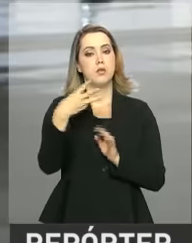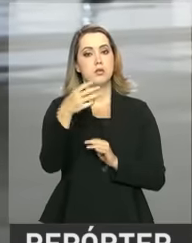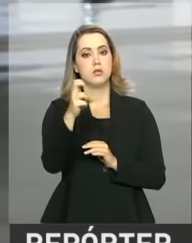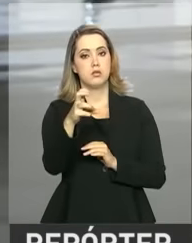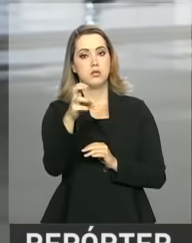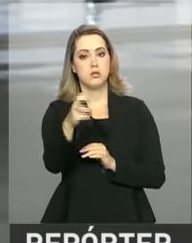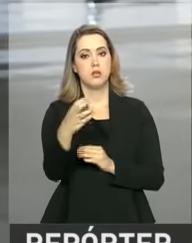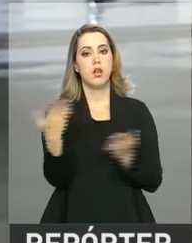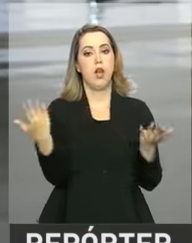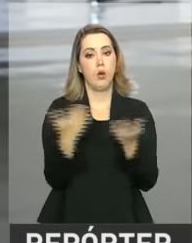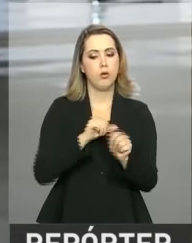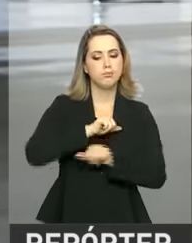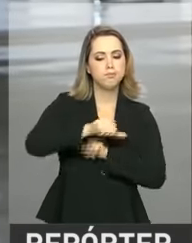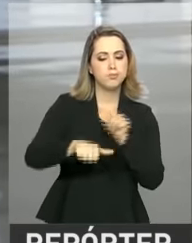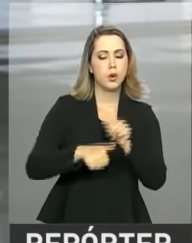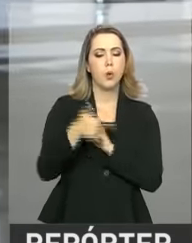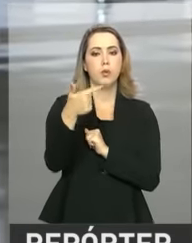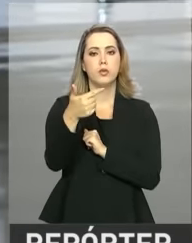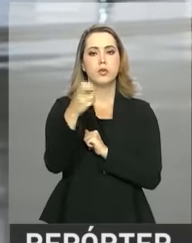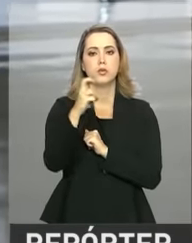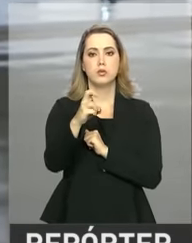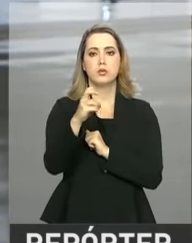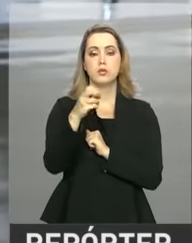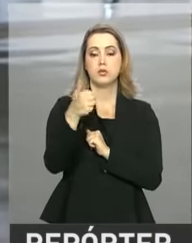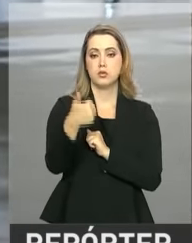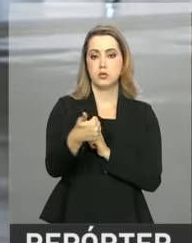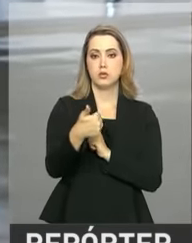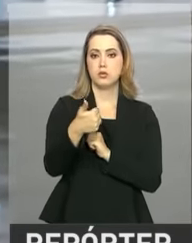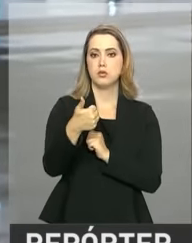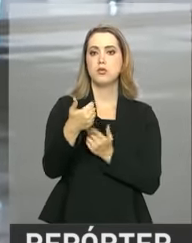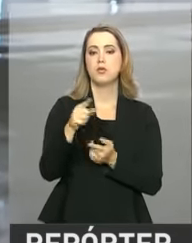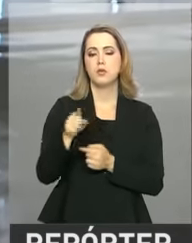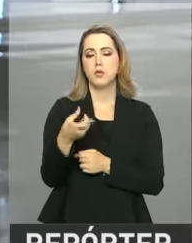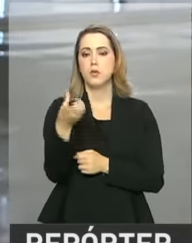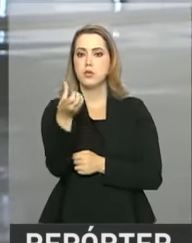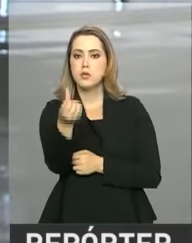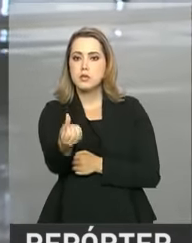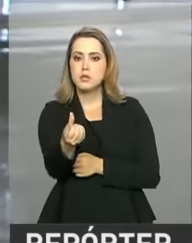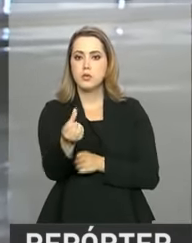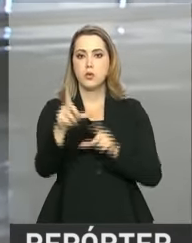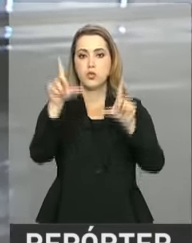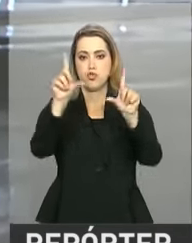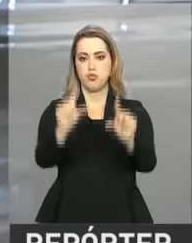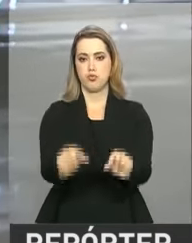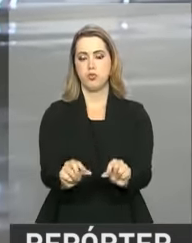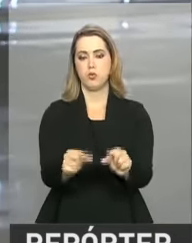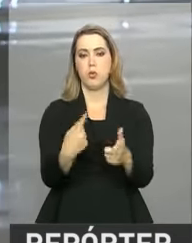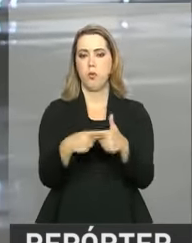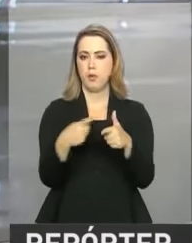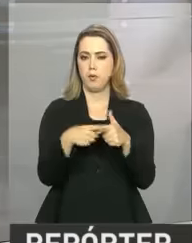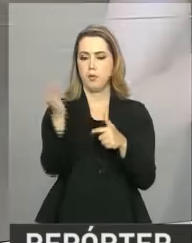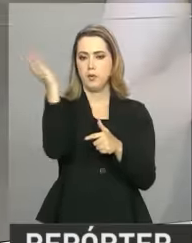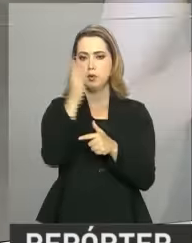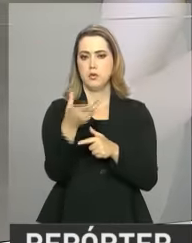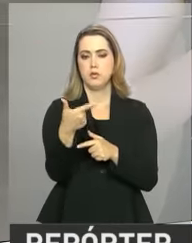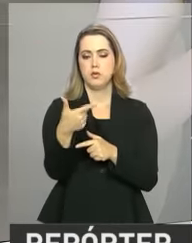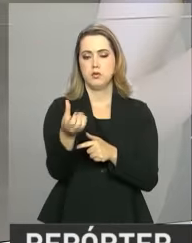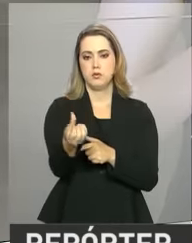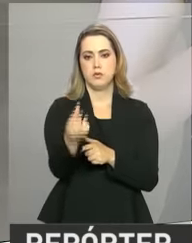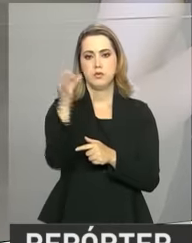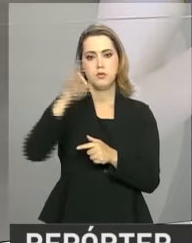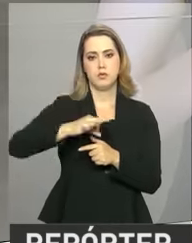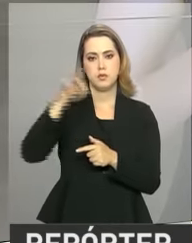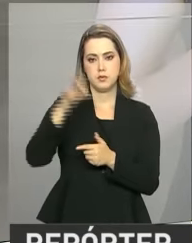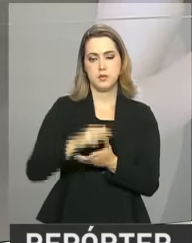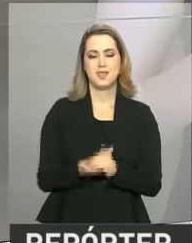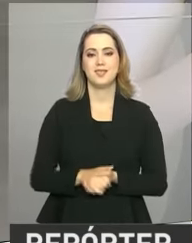355,8 para 261,6, uma queda de mais de 26%. José Luiz. Obrigado, Carolina.